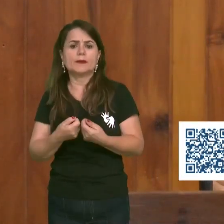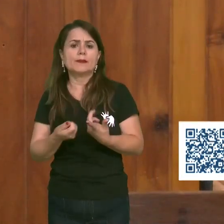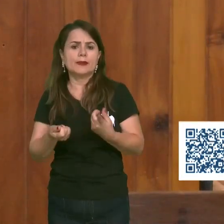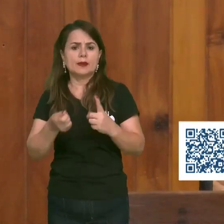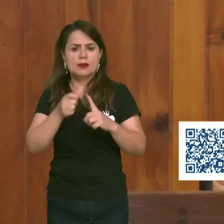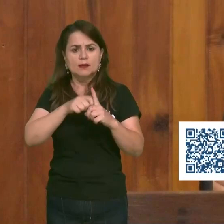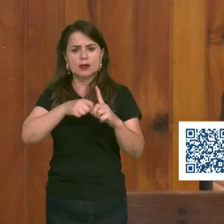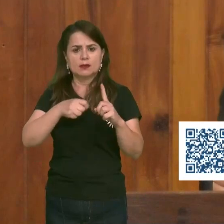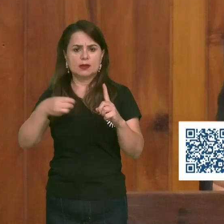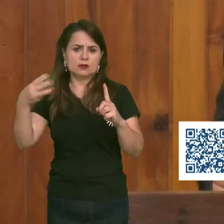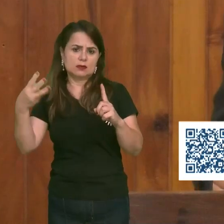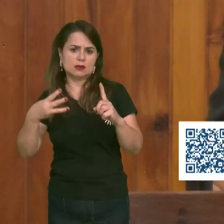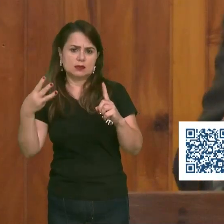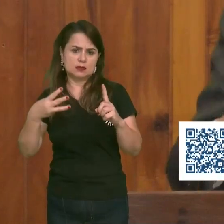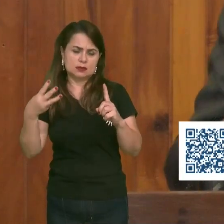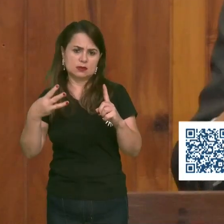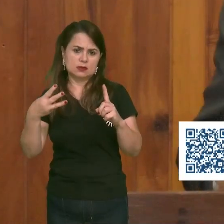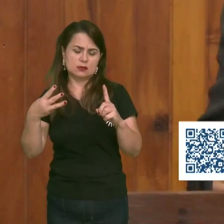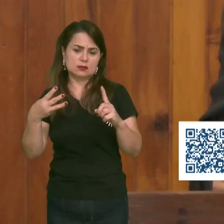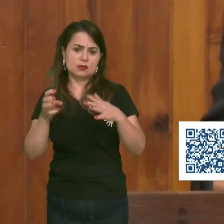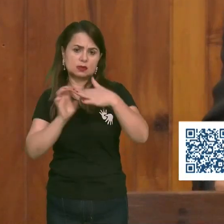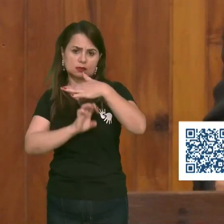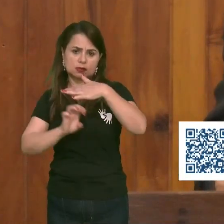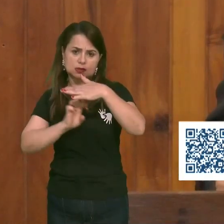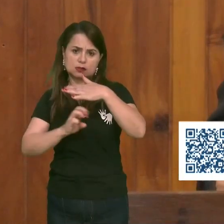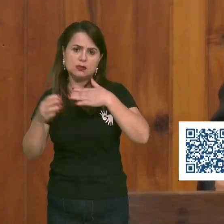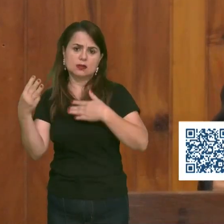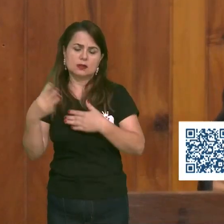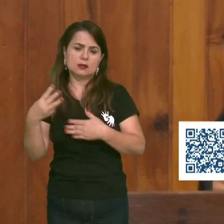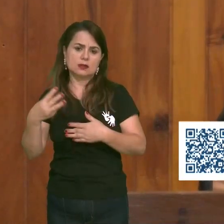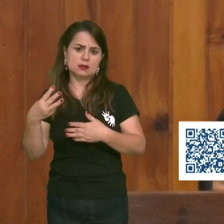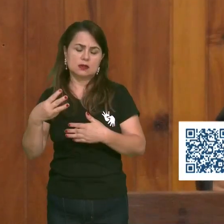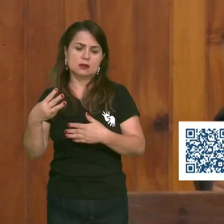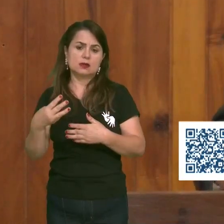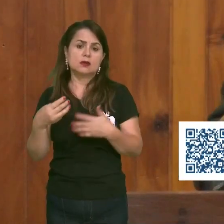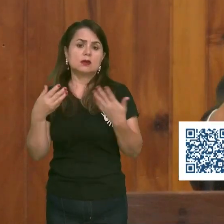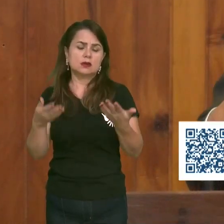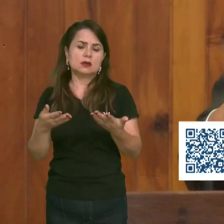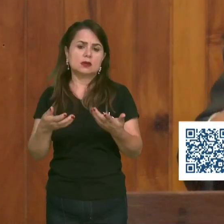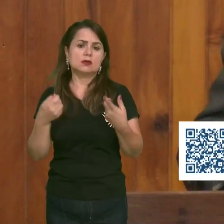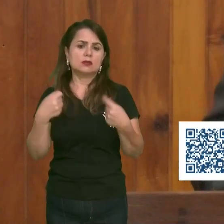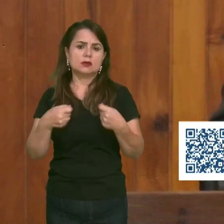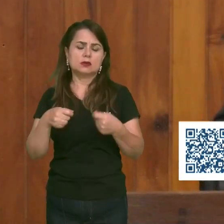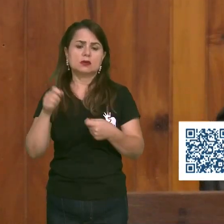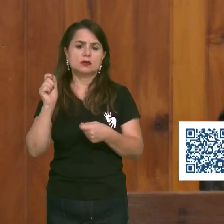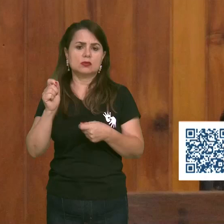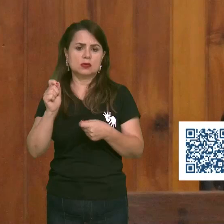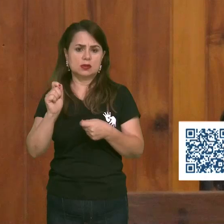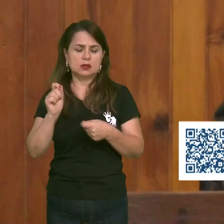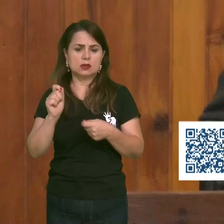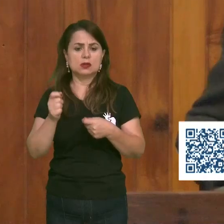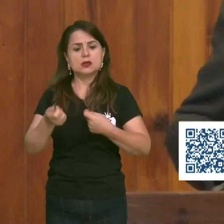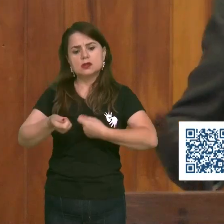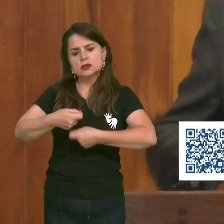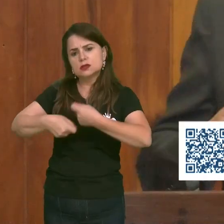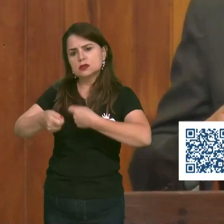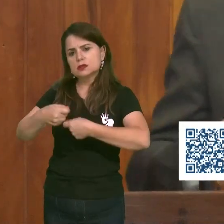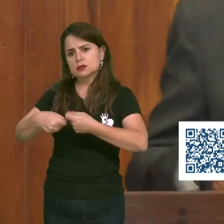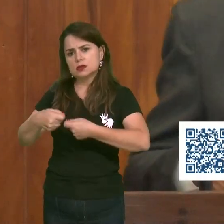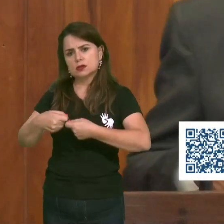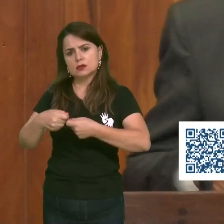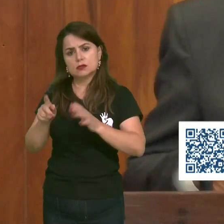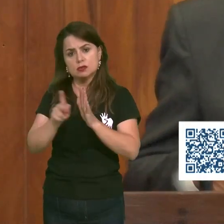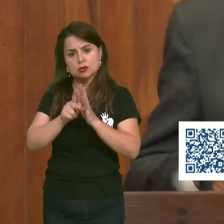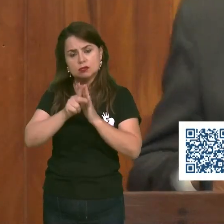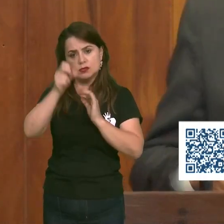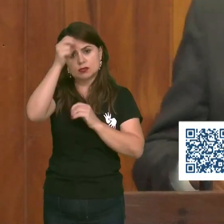SAMU em especial tinha que ser gerenciado por pela gestão da prefeitura municipal pela